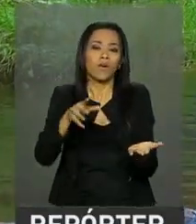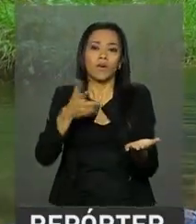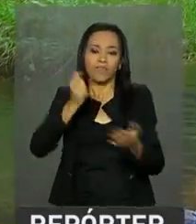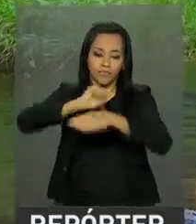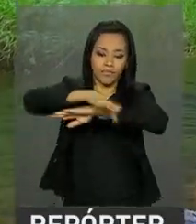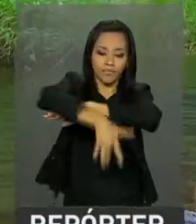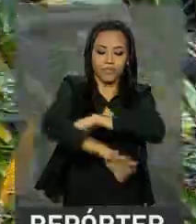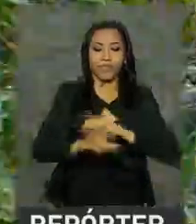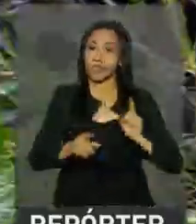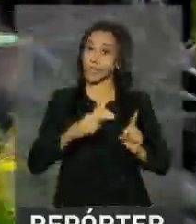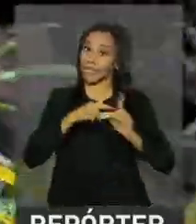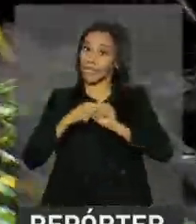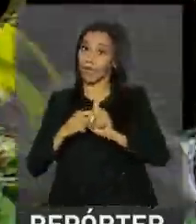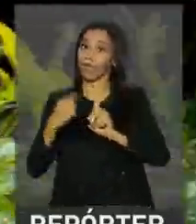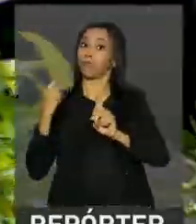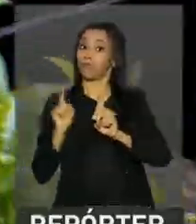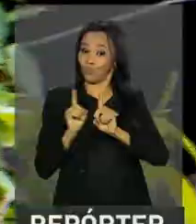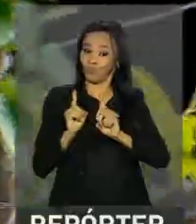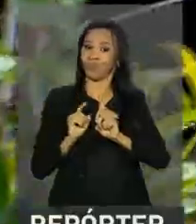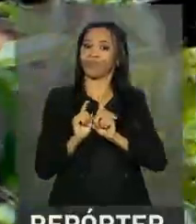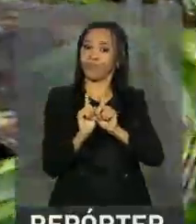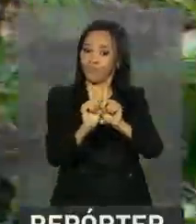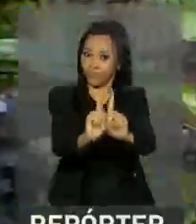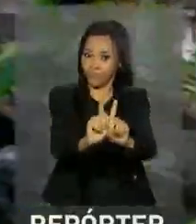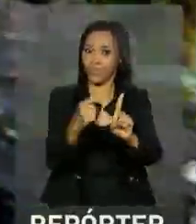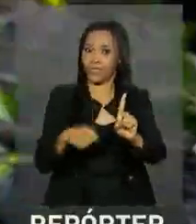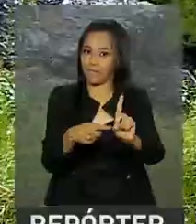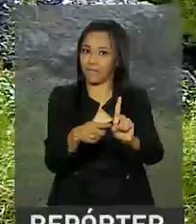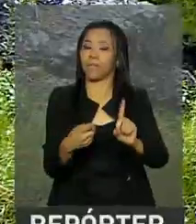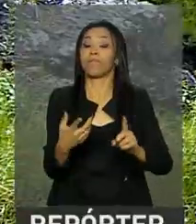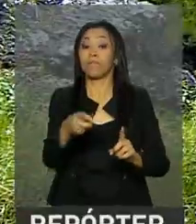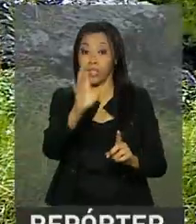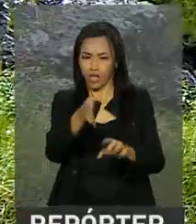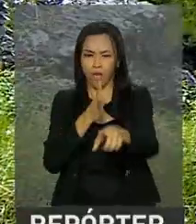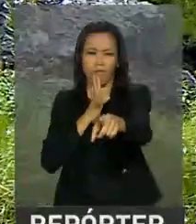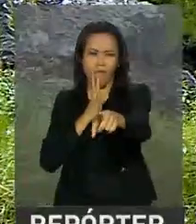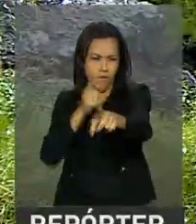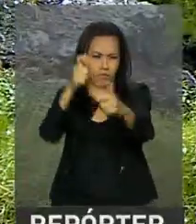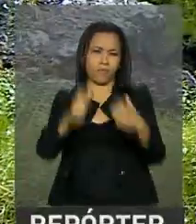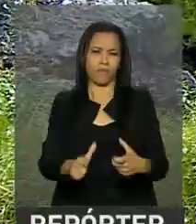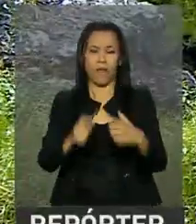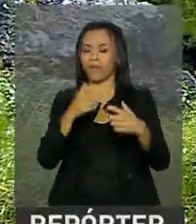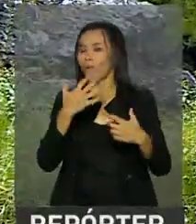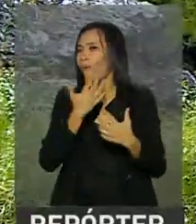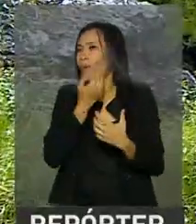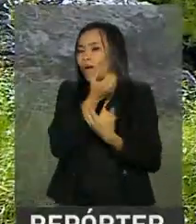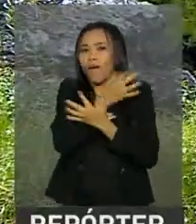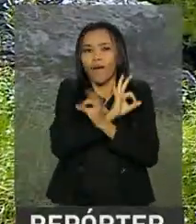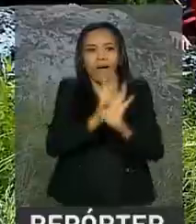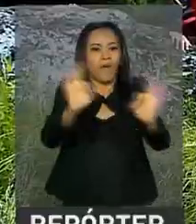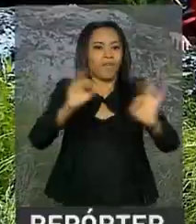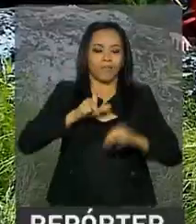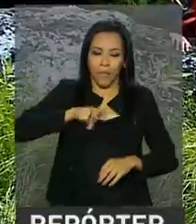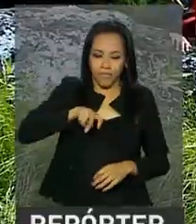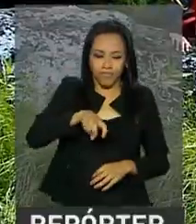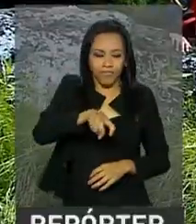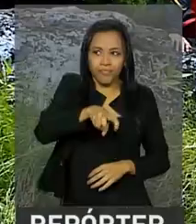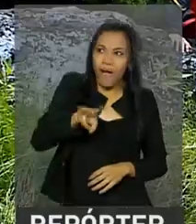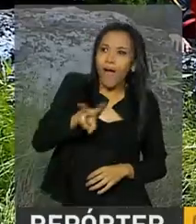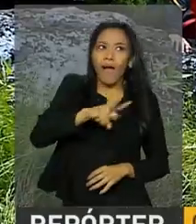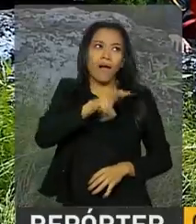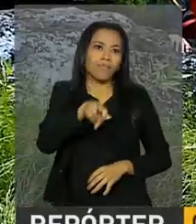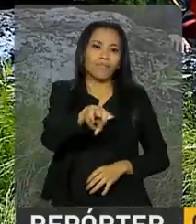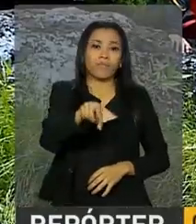a entrada com guia esse explorador já conheceu o local e disse que a caminhada vale muito a pena sempre que eu tiver